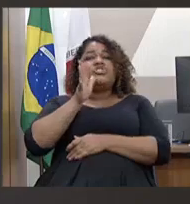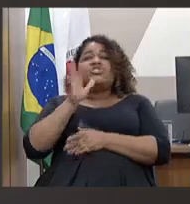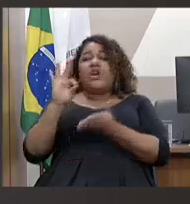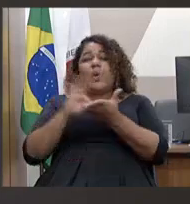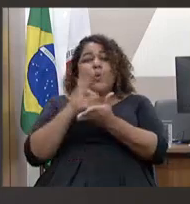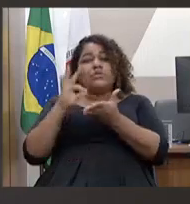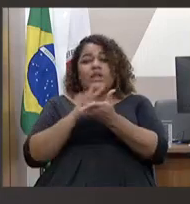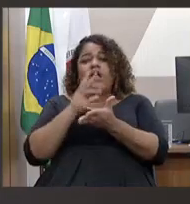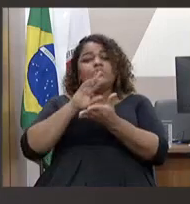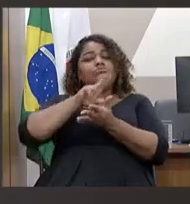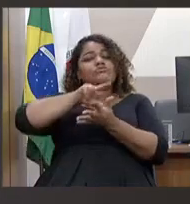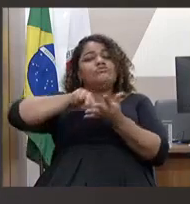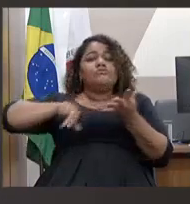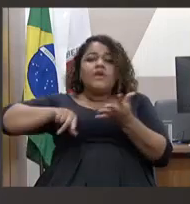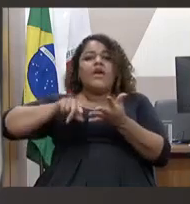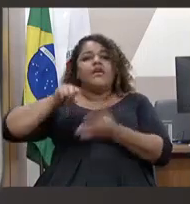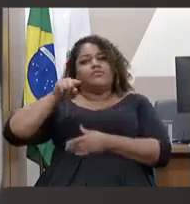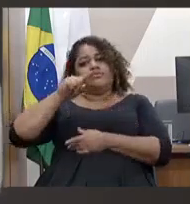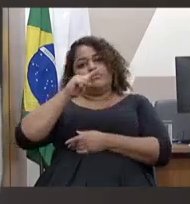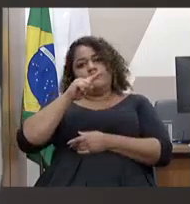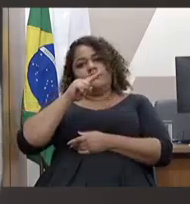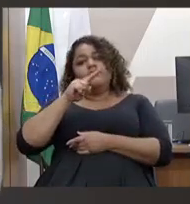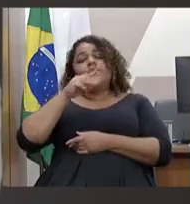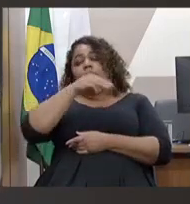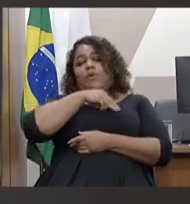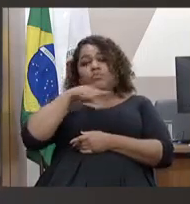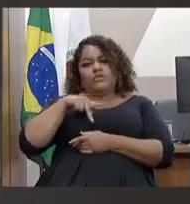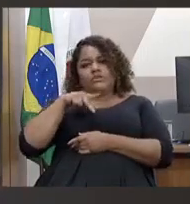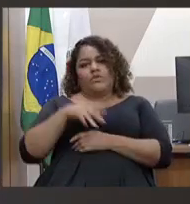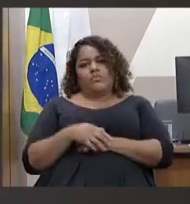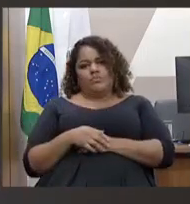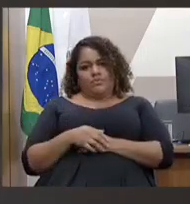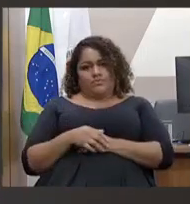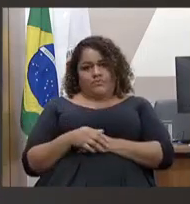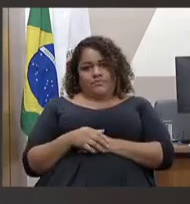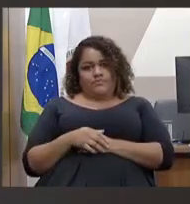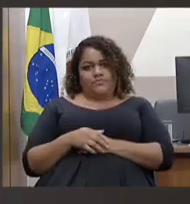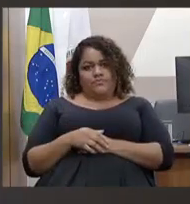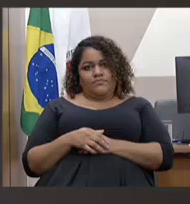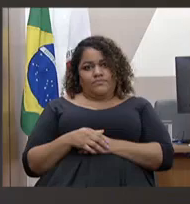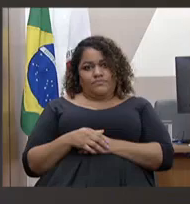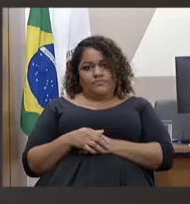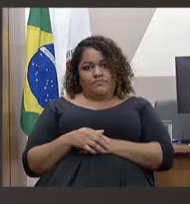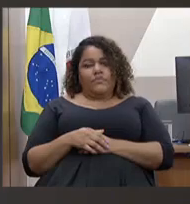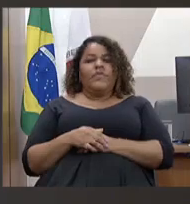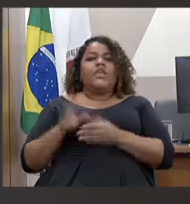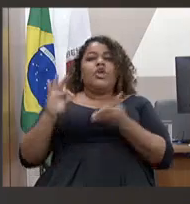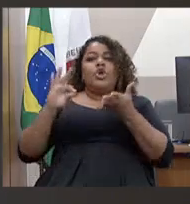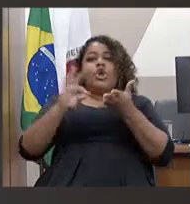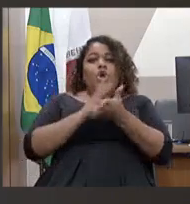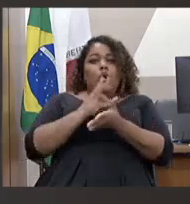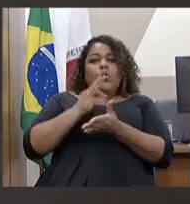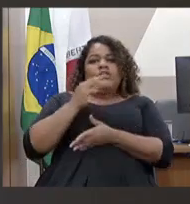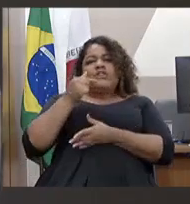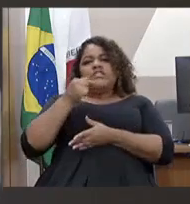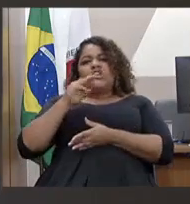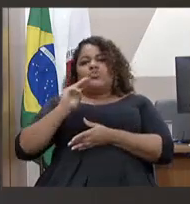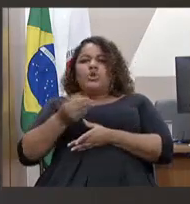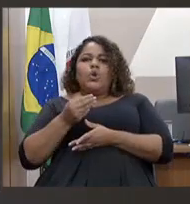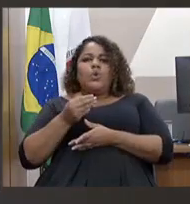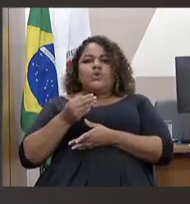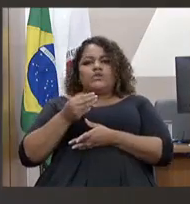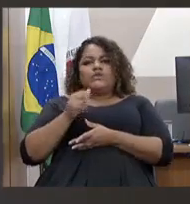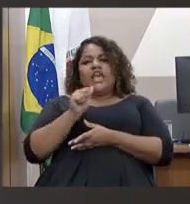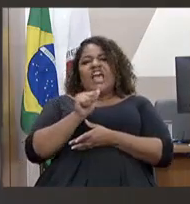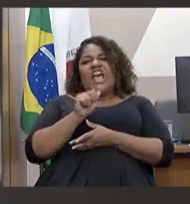terceirizada aqui no Ministério do Trabalho Ministério desculpa é contrato de 7 milhões aditivos financeiro